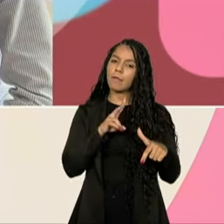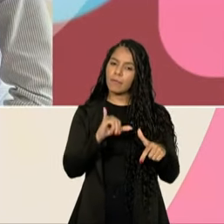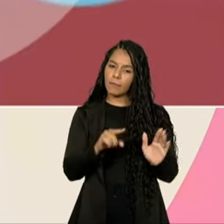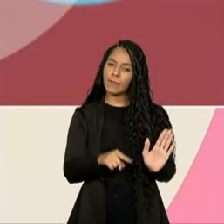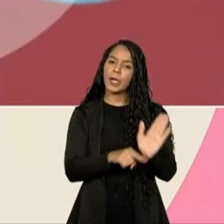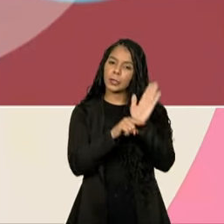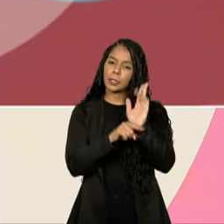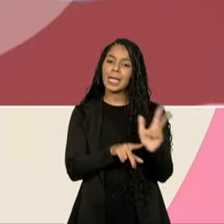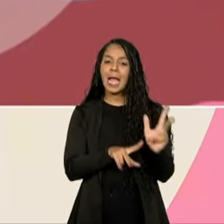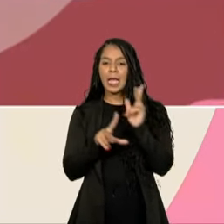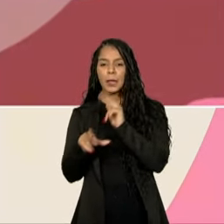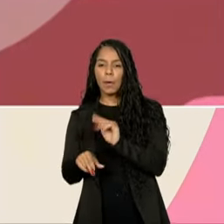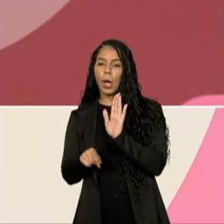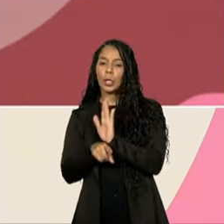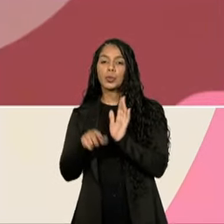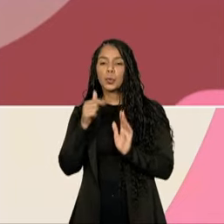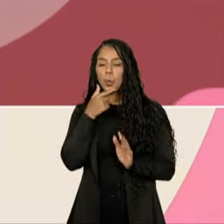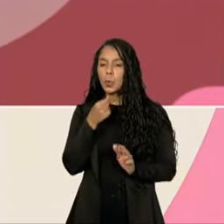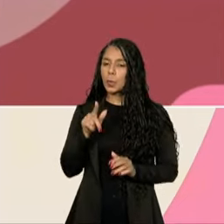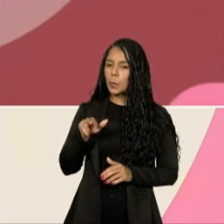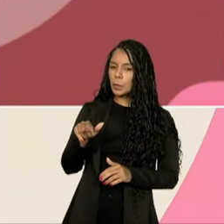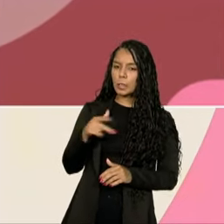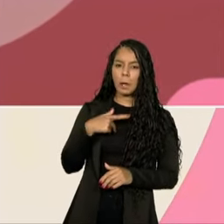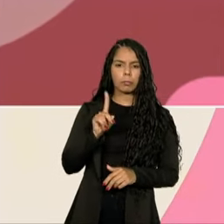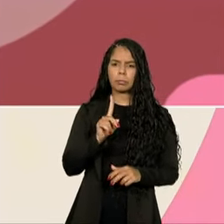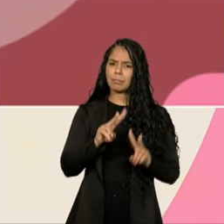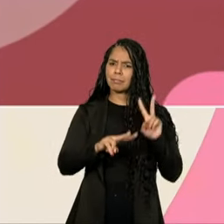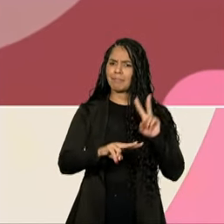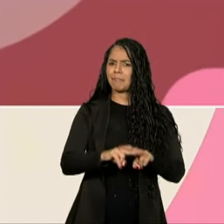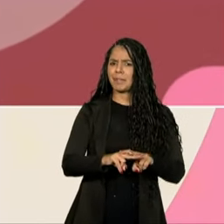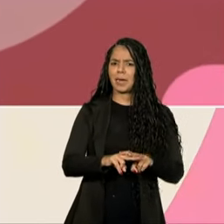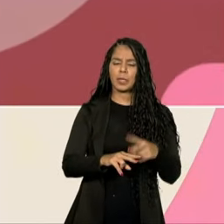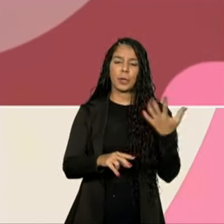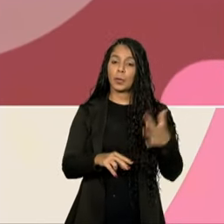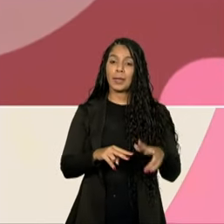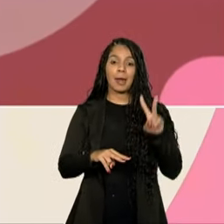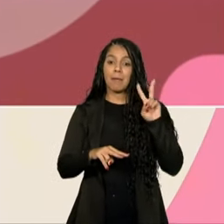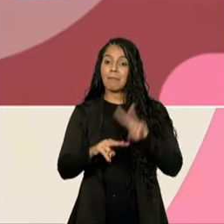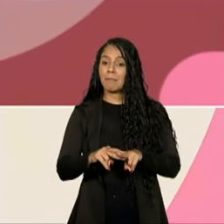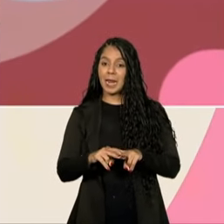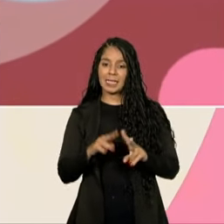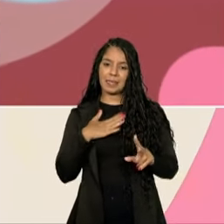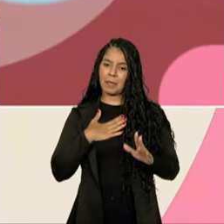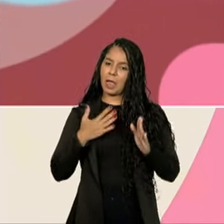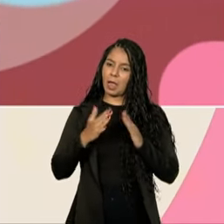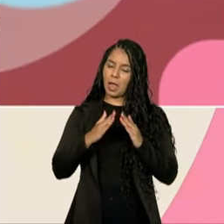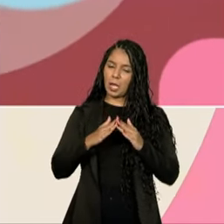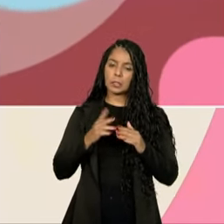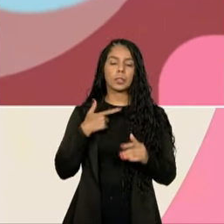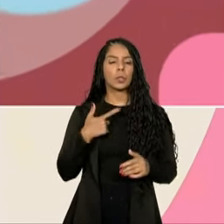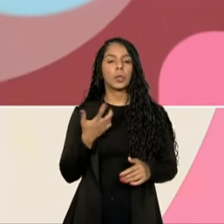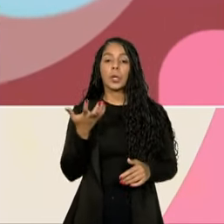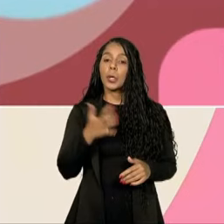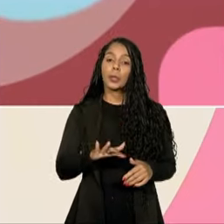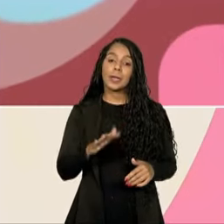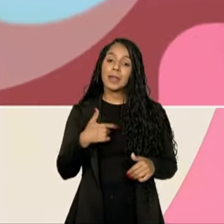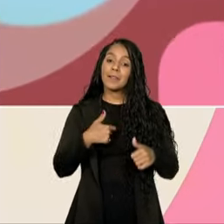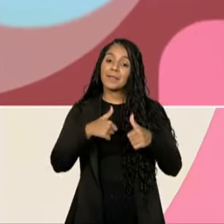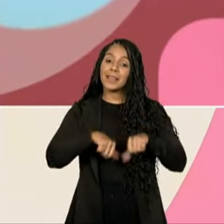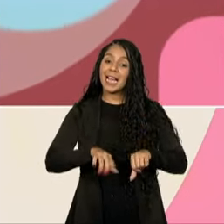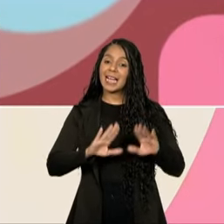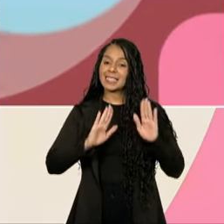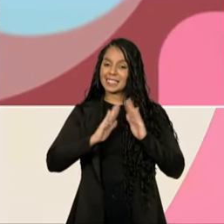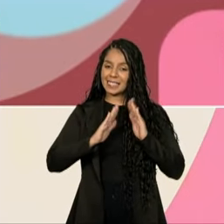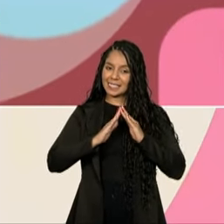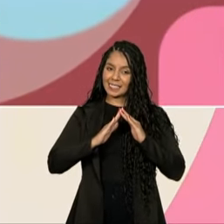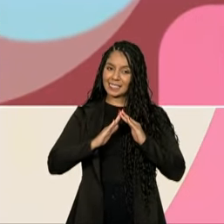como a gente ajuda seus irmãos, né? Não fique presa, porque eu não queria ela presa. Claro, ao mesmo tempo, eu não queria que ela ficasse em casa. Foi o